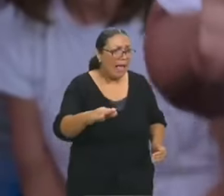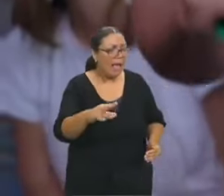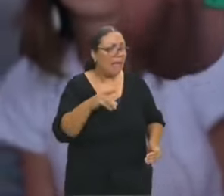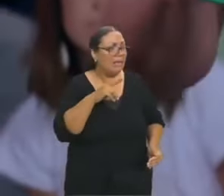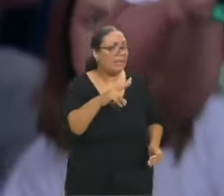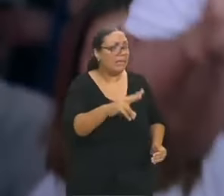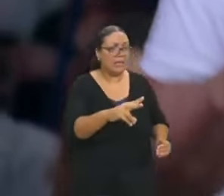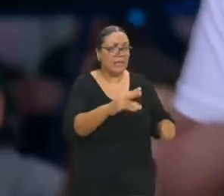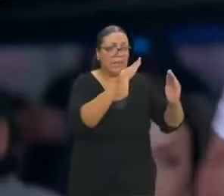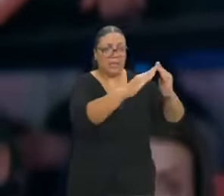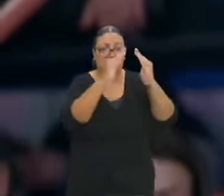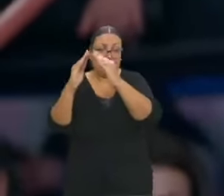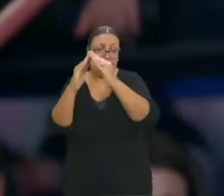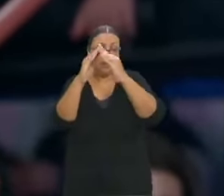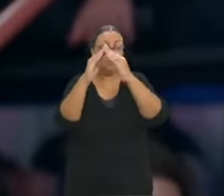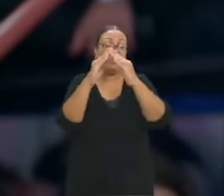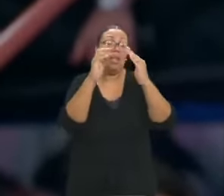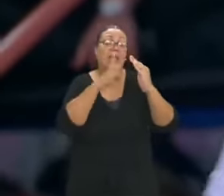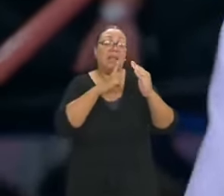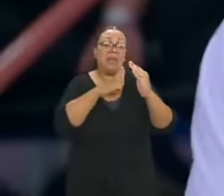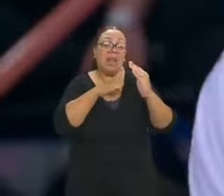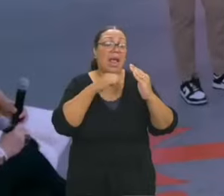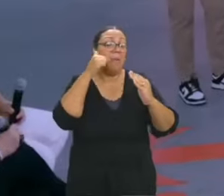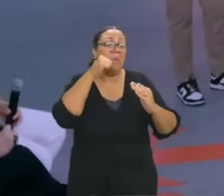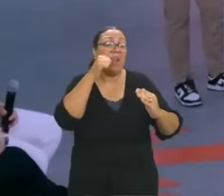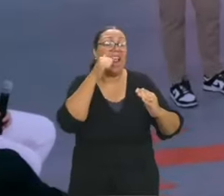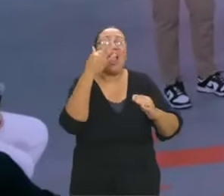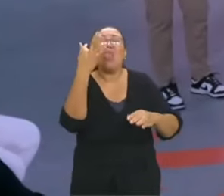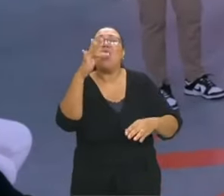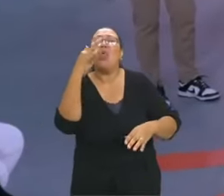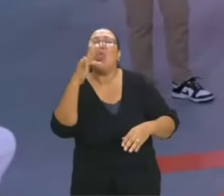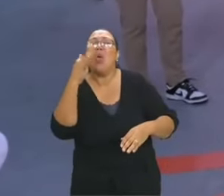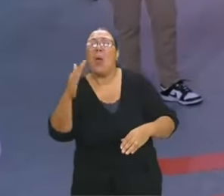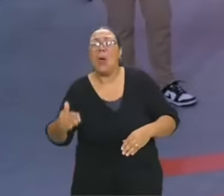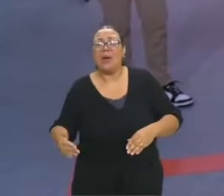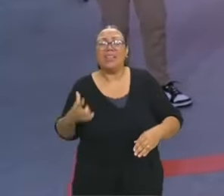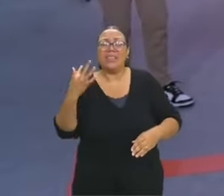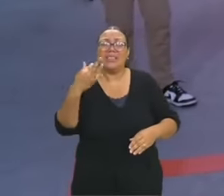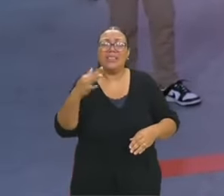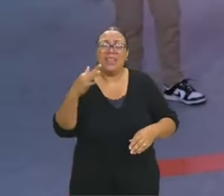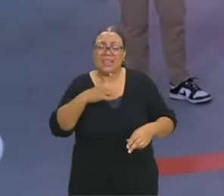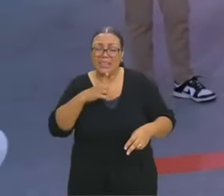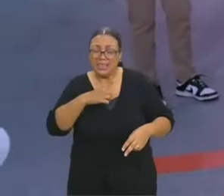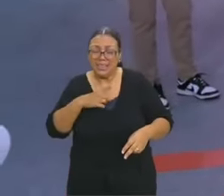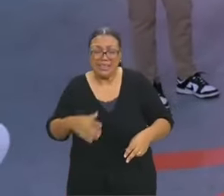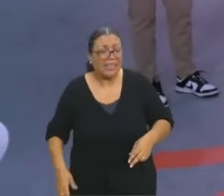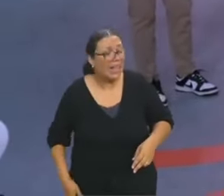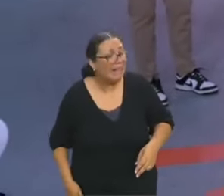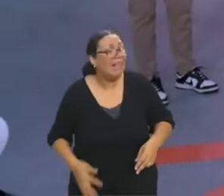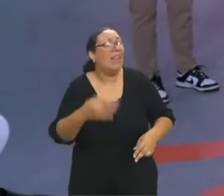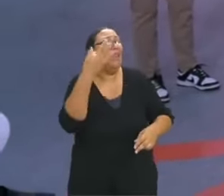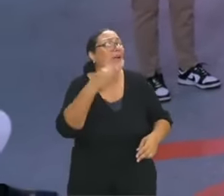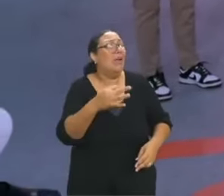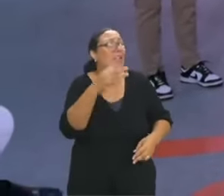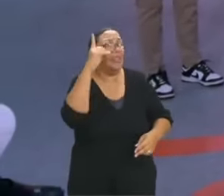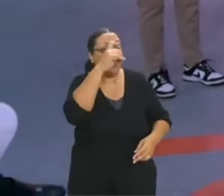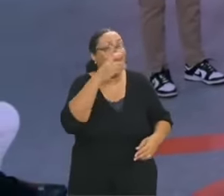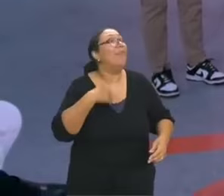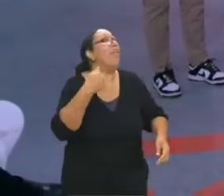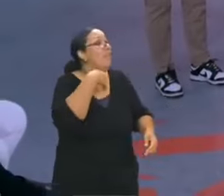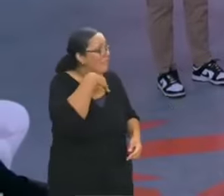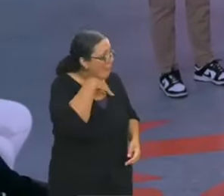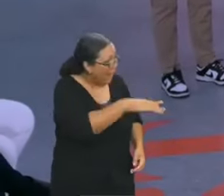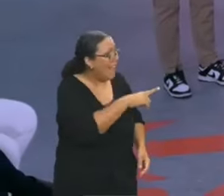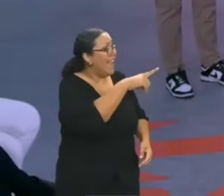a vizinha estava com uma dor na perna, ela não conseguia levantar e ela abaixou assim, ela colocou a mão no joelho e falou: "Mulher, eu não te disse que Deus